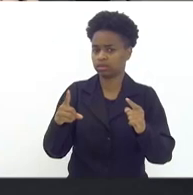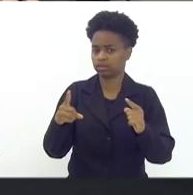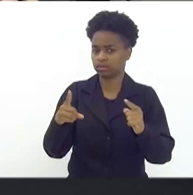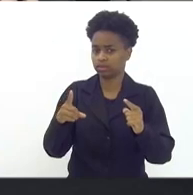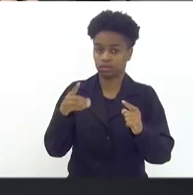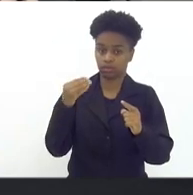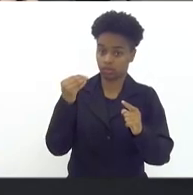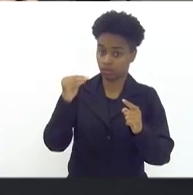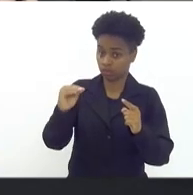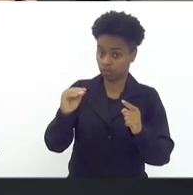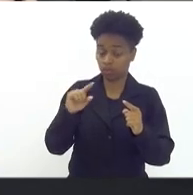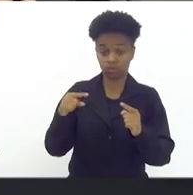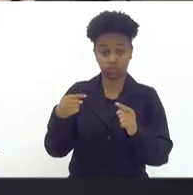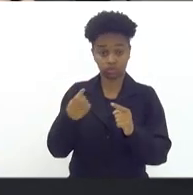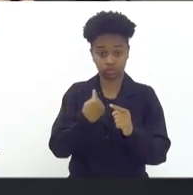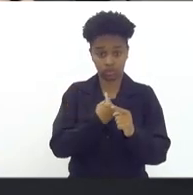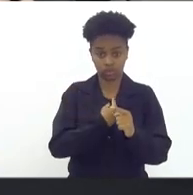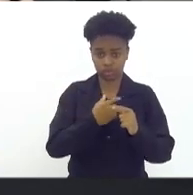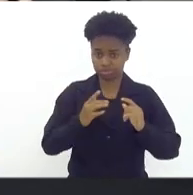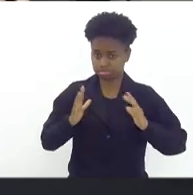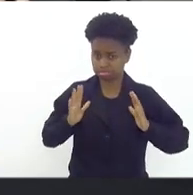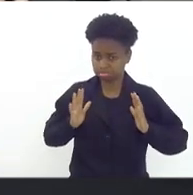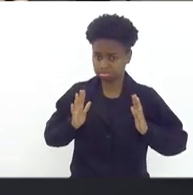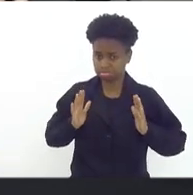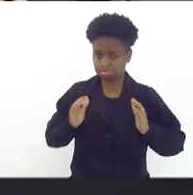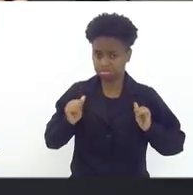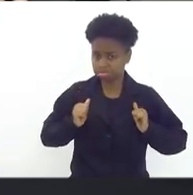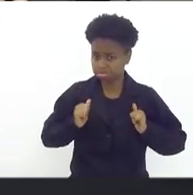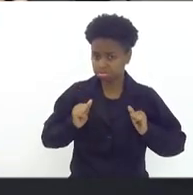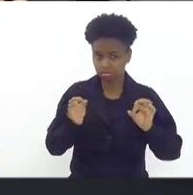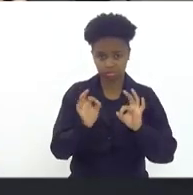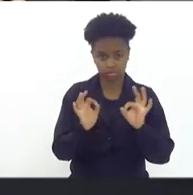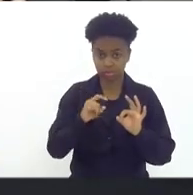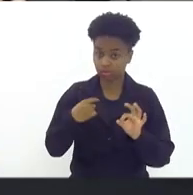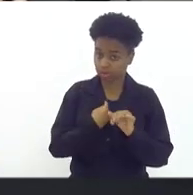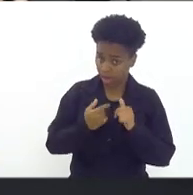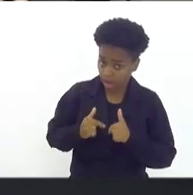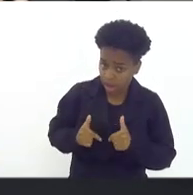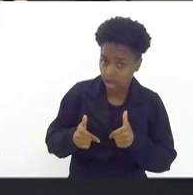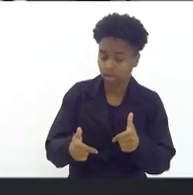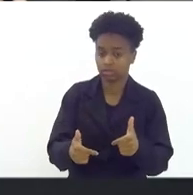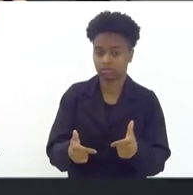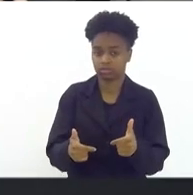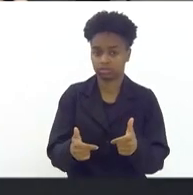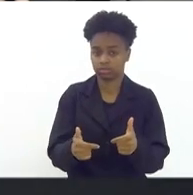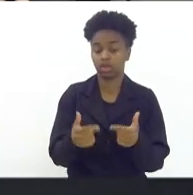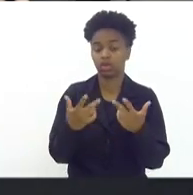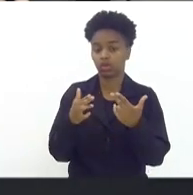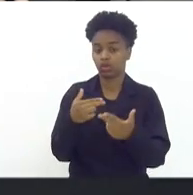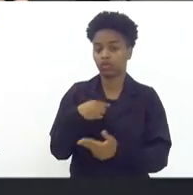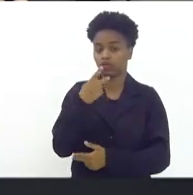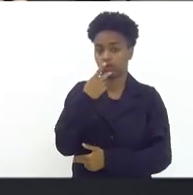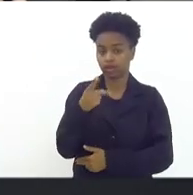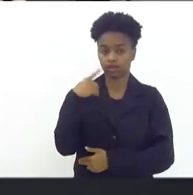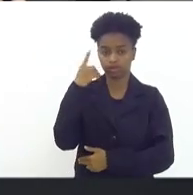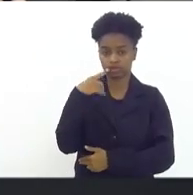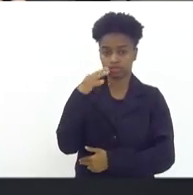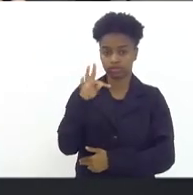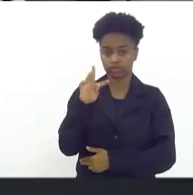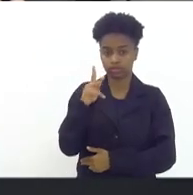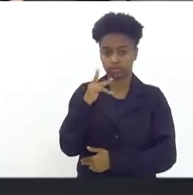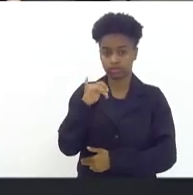postas a agência não se omitiu ela vem atuando é o que eu falei para o deputado Tiago Rangel